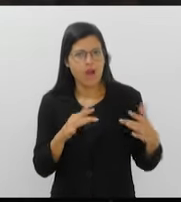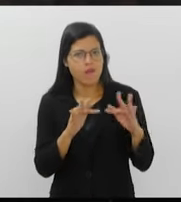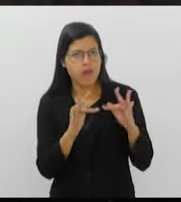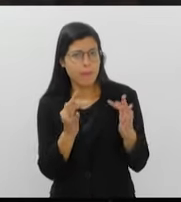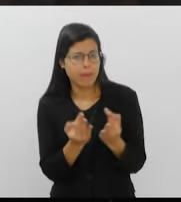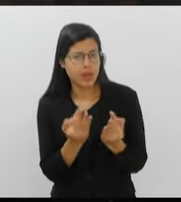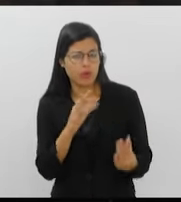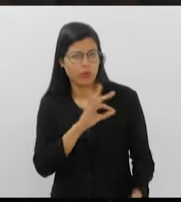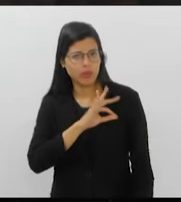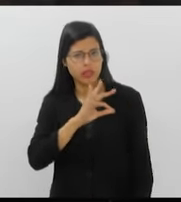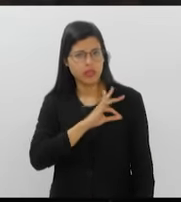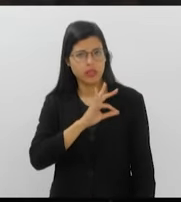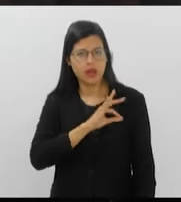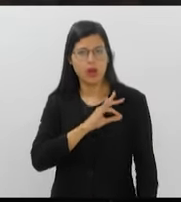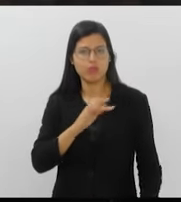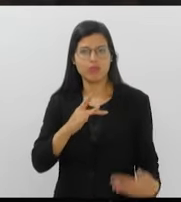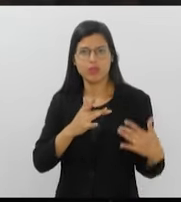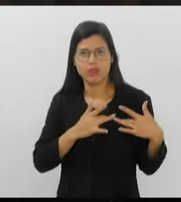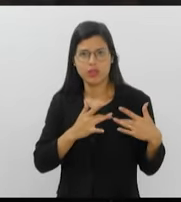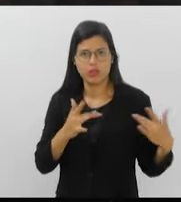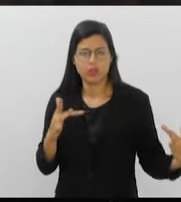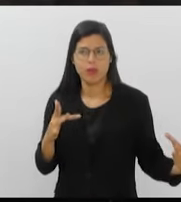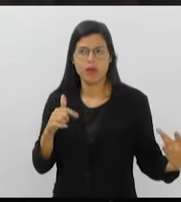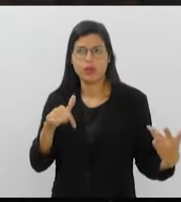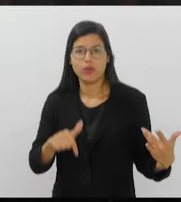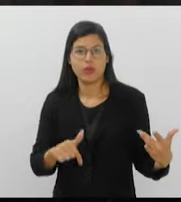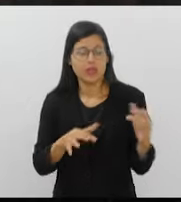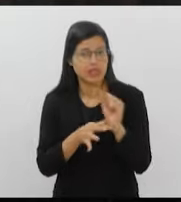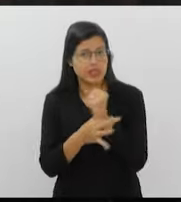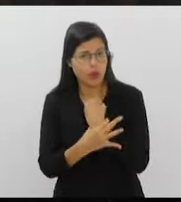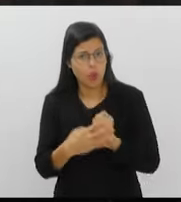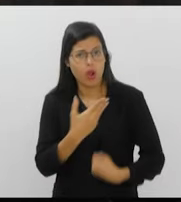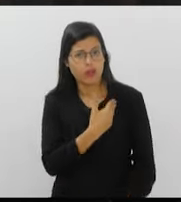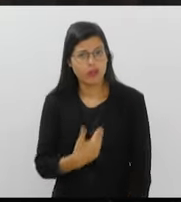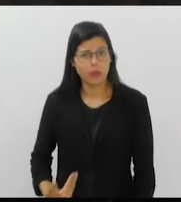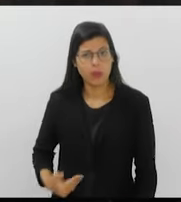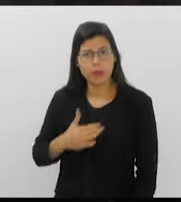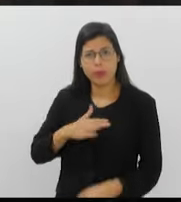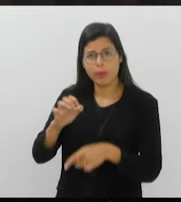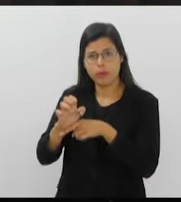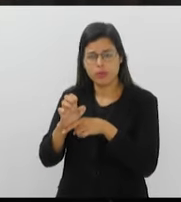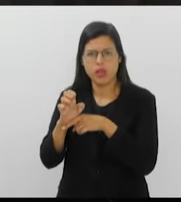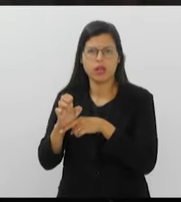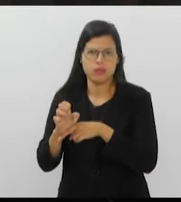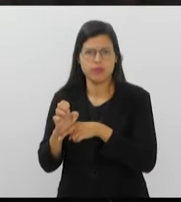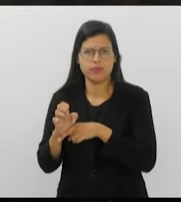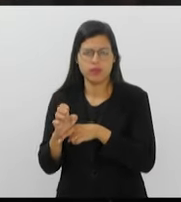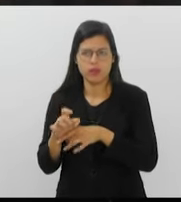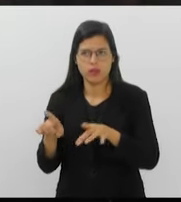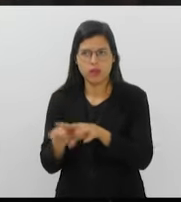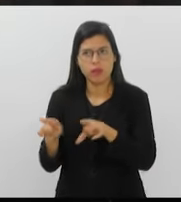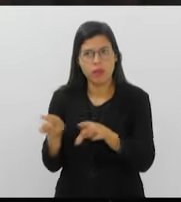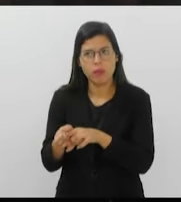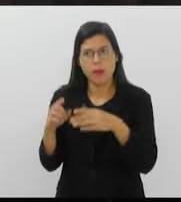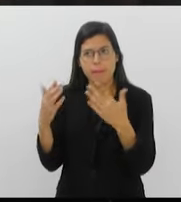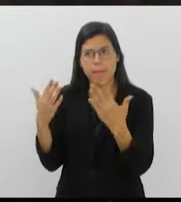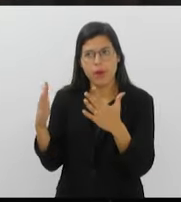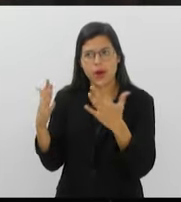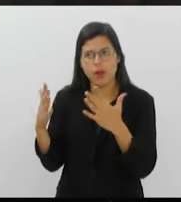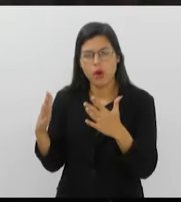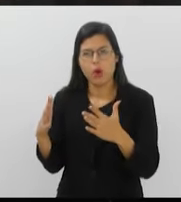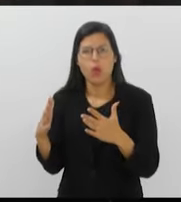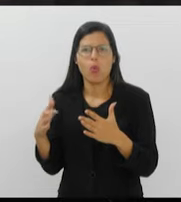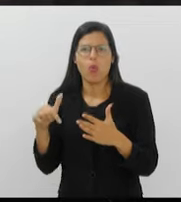do policial, meu sentimento aqui para a segurança pública do meu estado. Parabenizar o